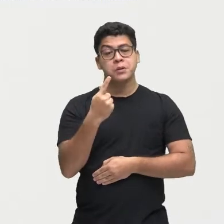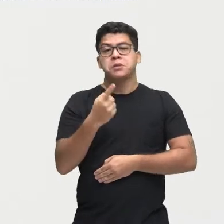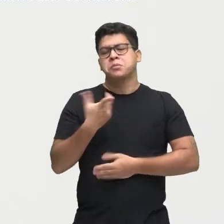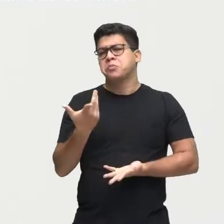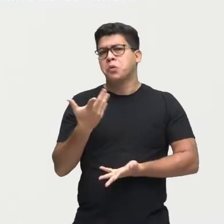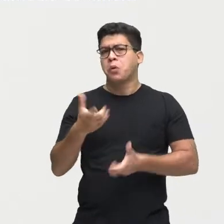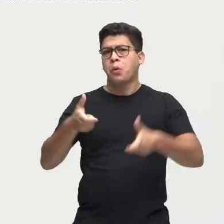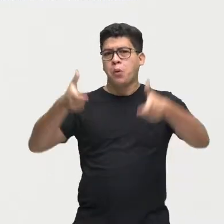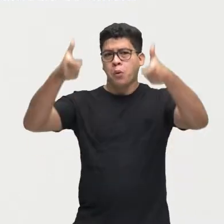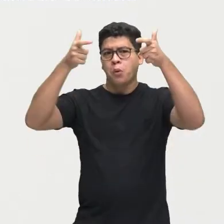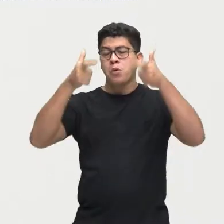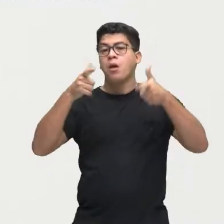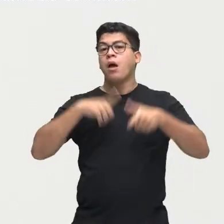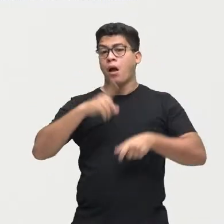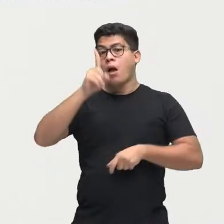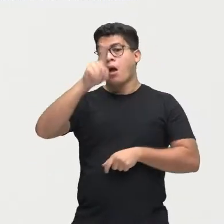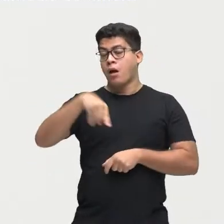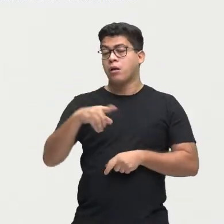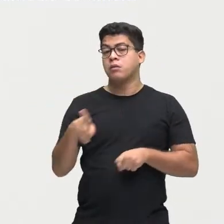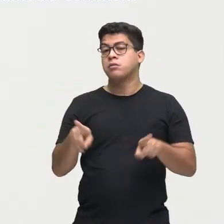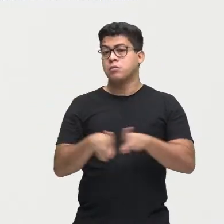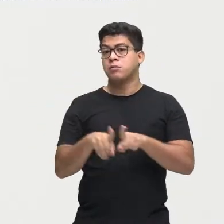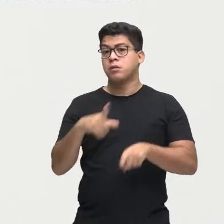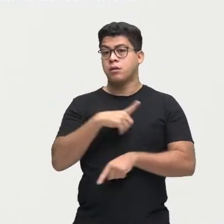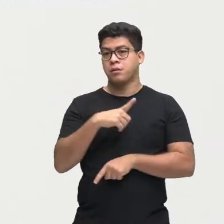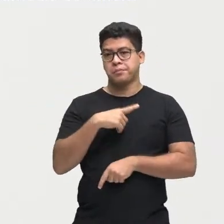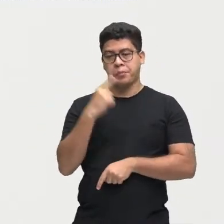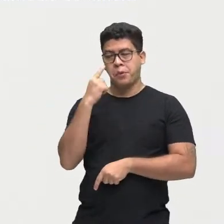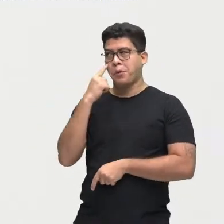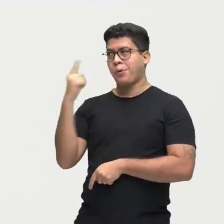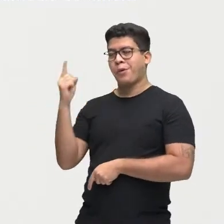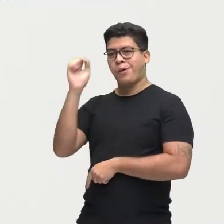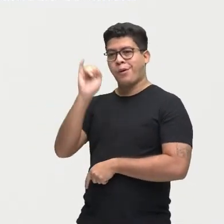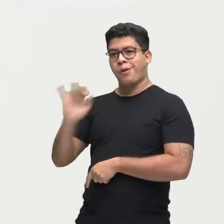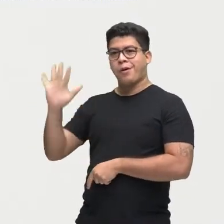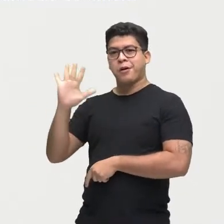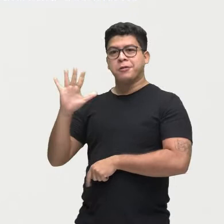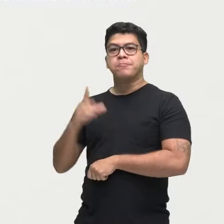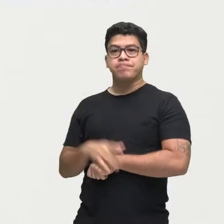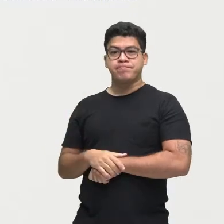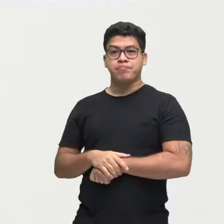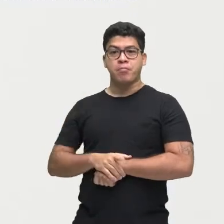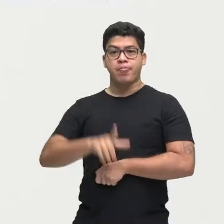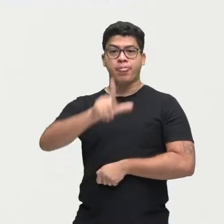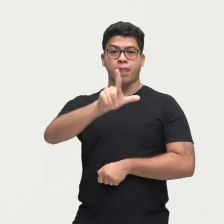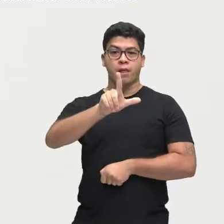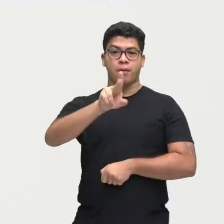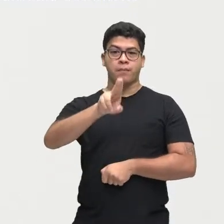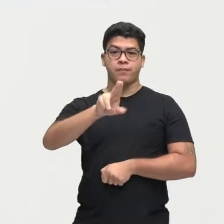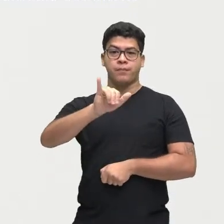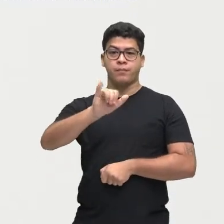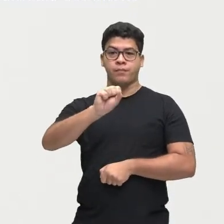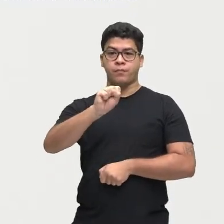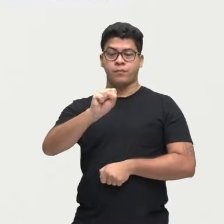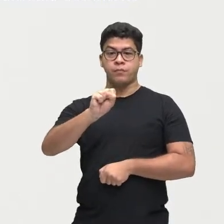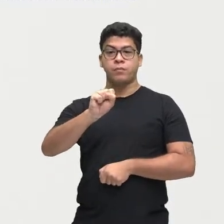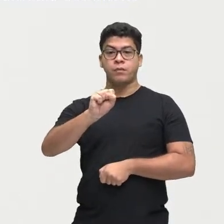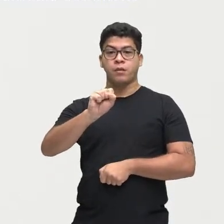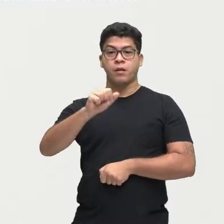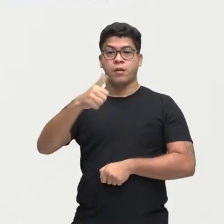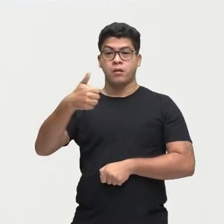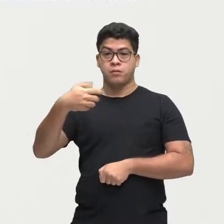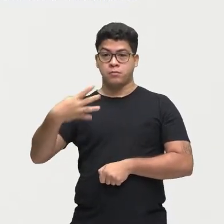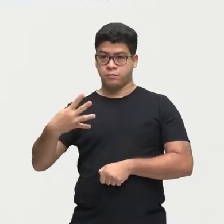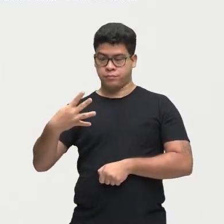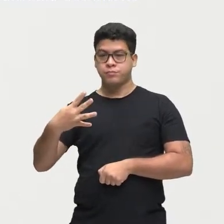rei absolutista, nós temos aí na imagem ao lado, que é o rei Luís XIV, não é mesmo? Que quando